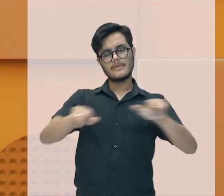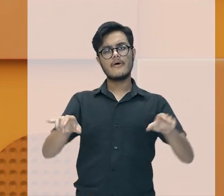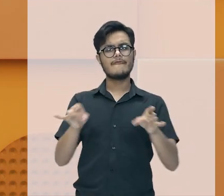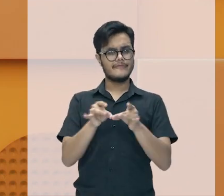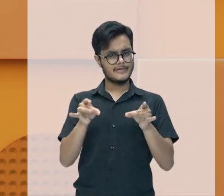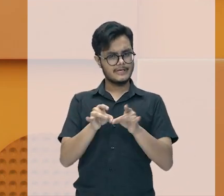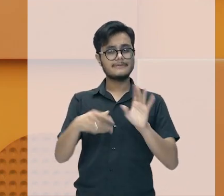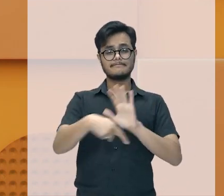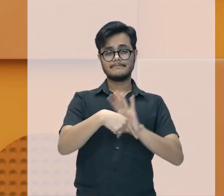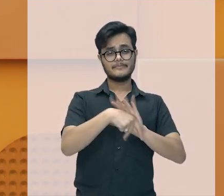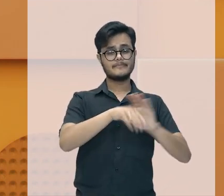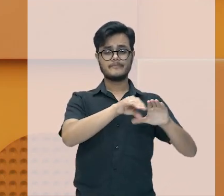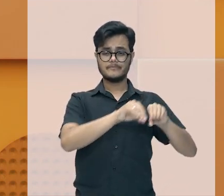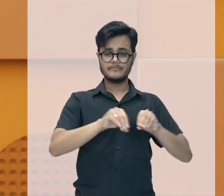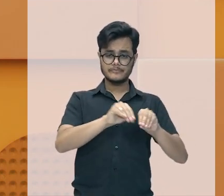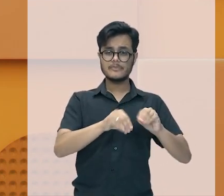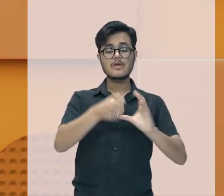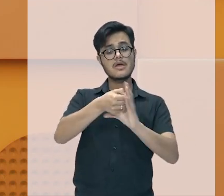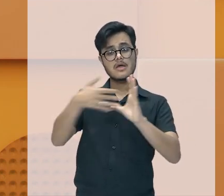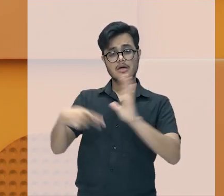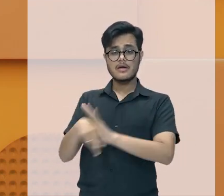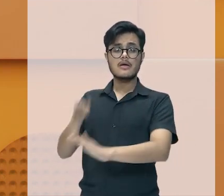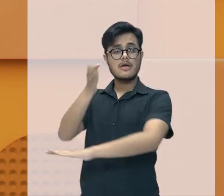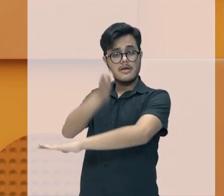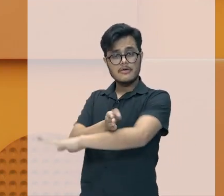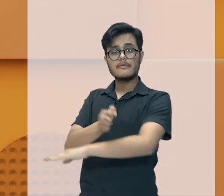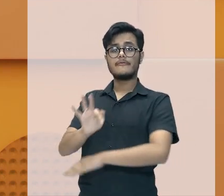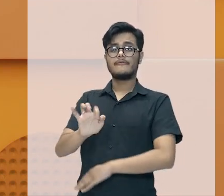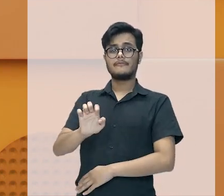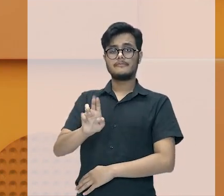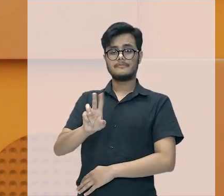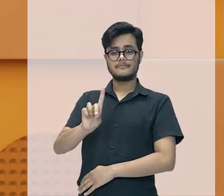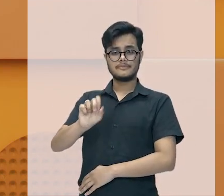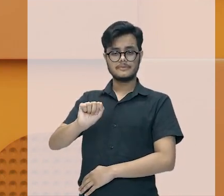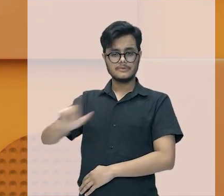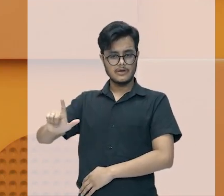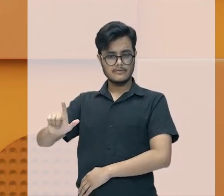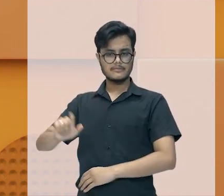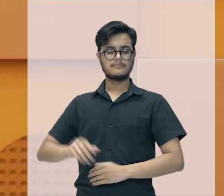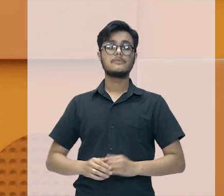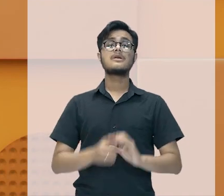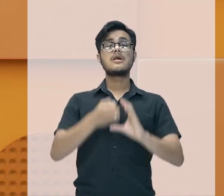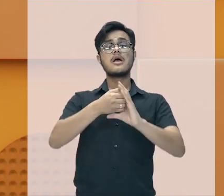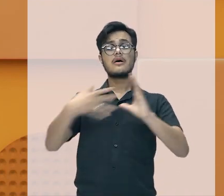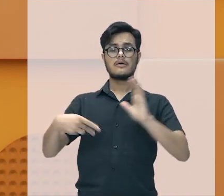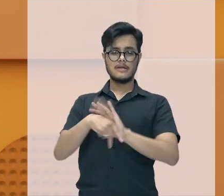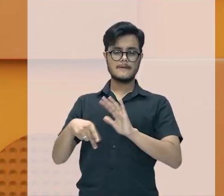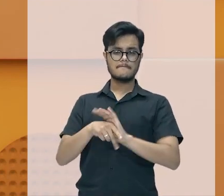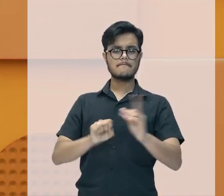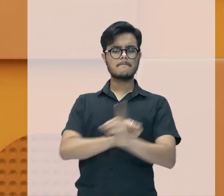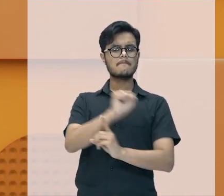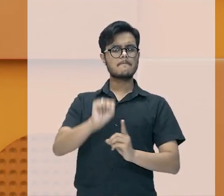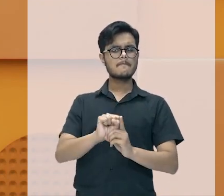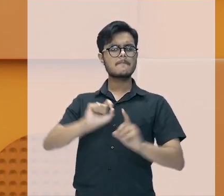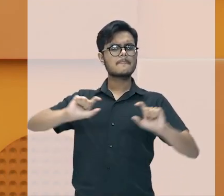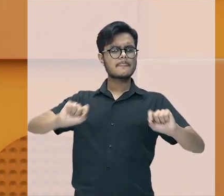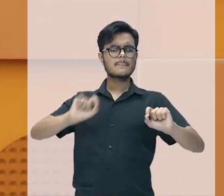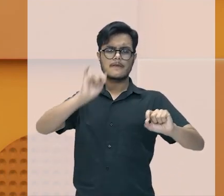tá? Então, são características desse período. É uma das características também dessa sociedade feudal,